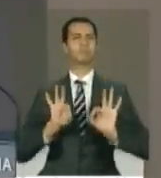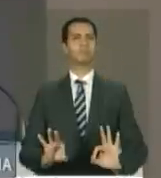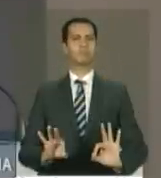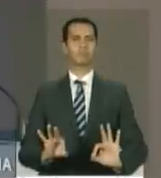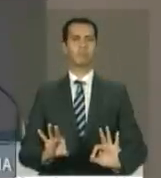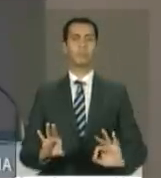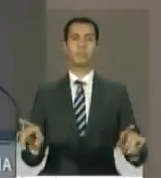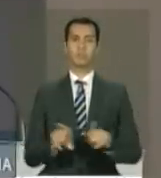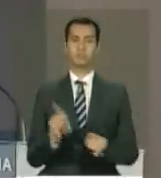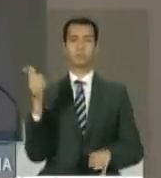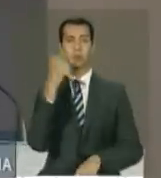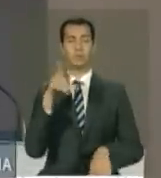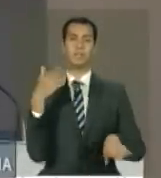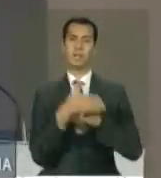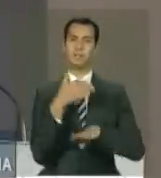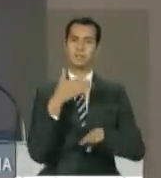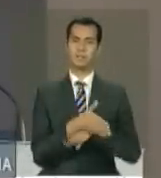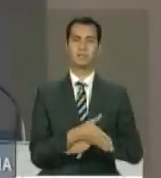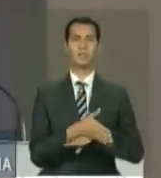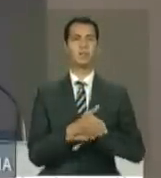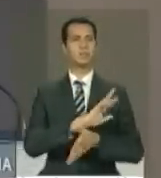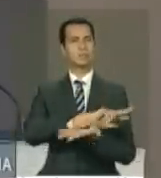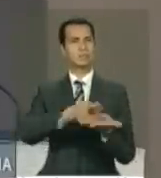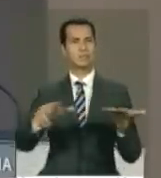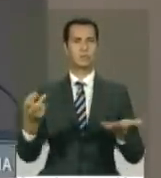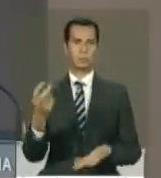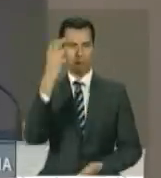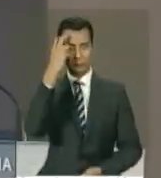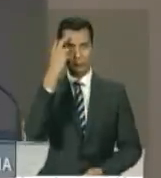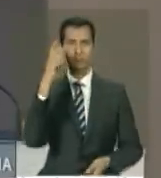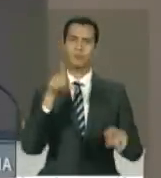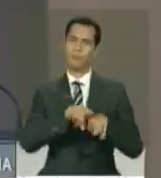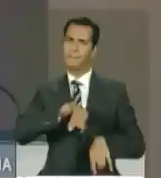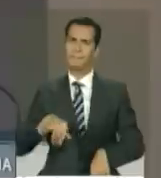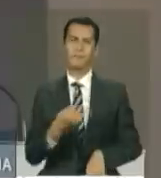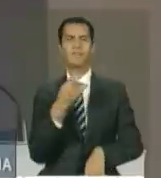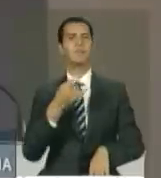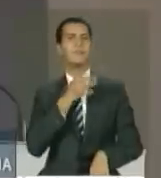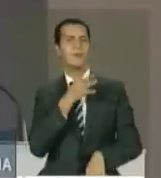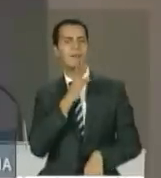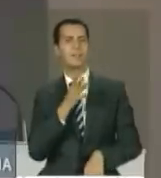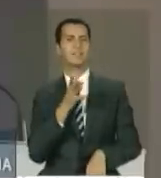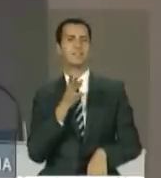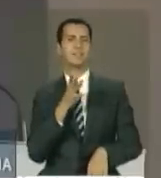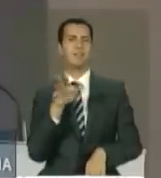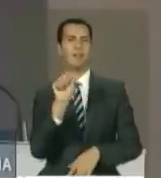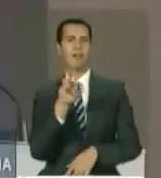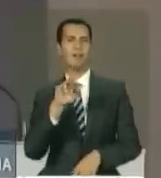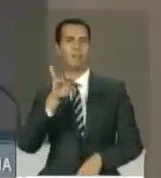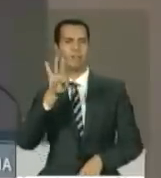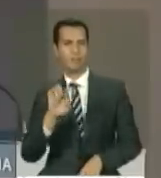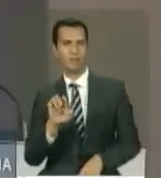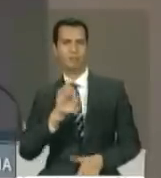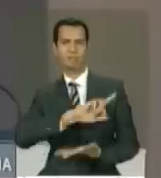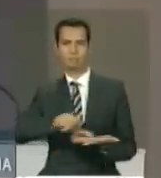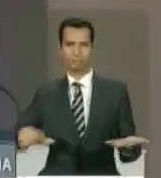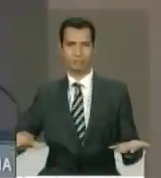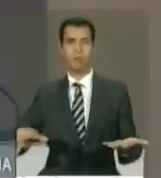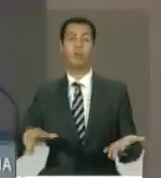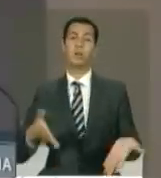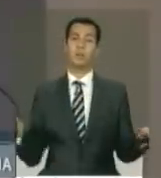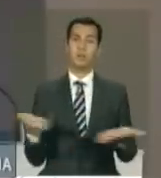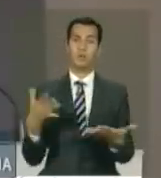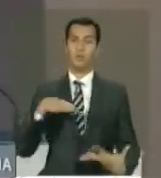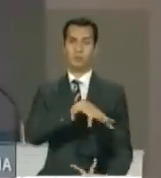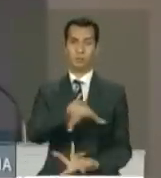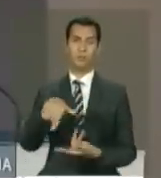o acesso aos bens culturais e à fruição da arte. No momento em que o mundo precisa